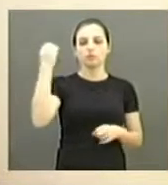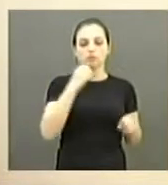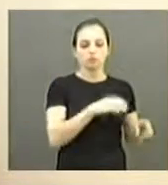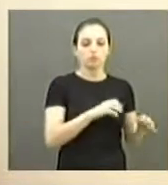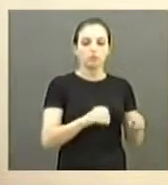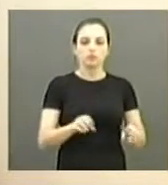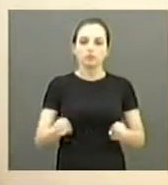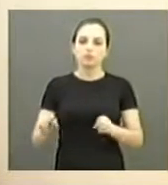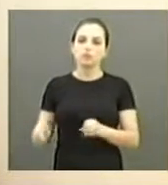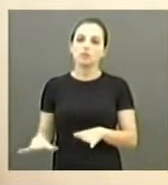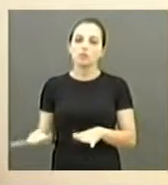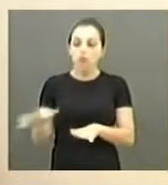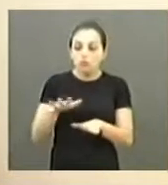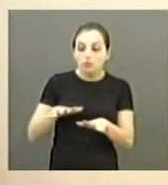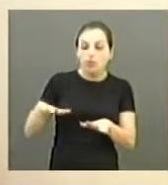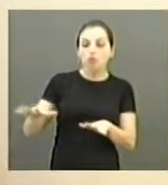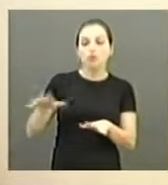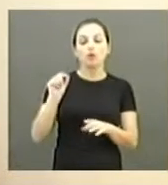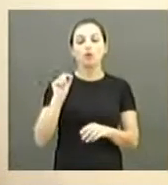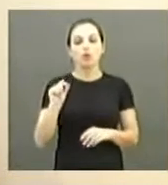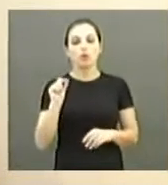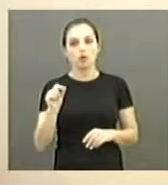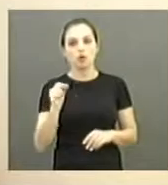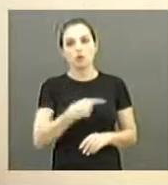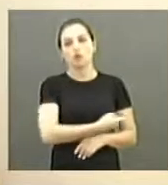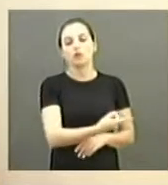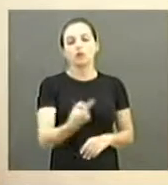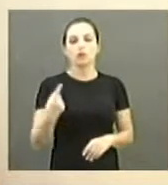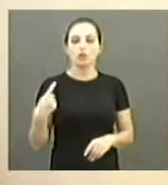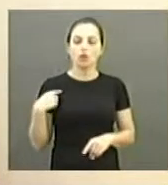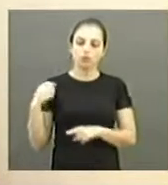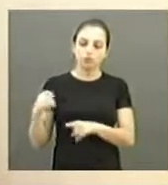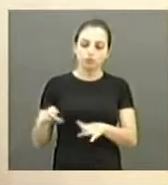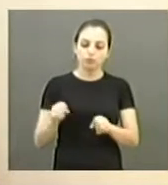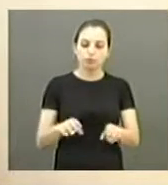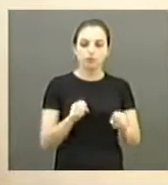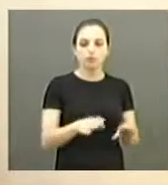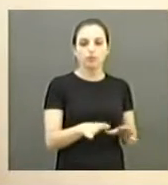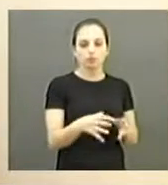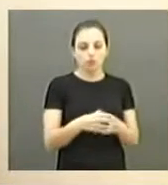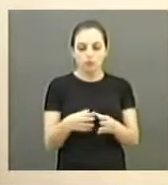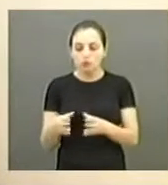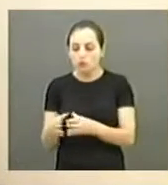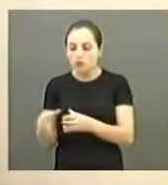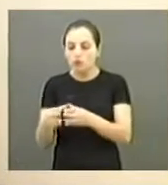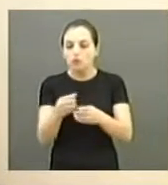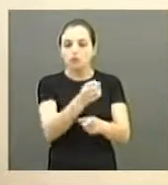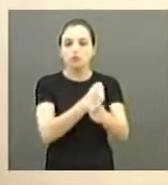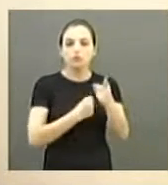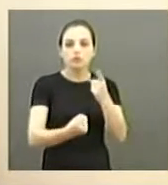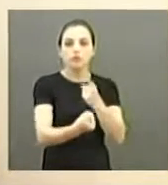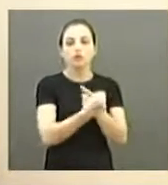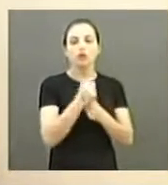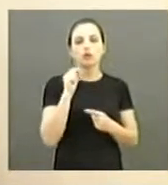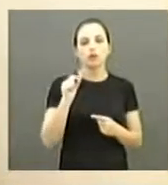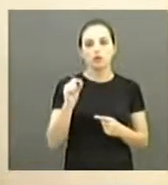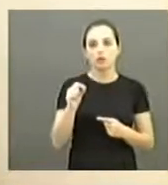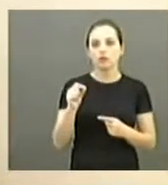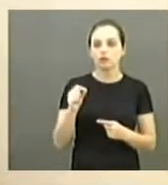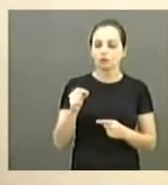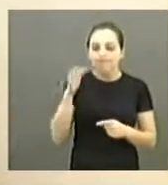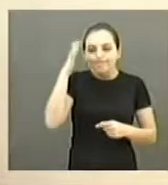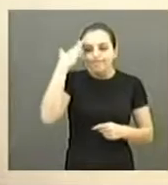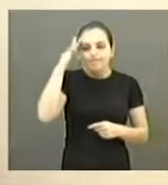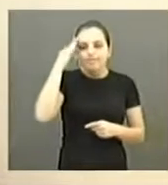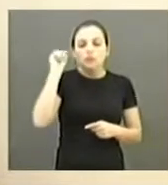educação nesse cenário, onde, se nós não educarmos a nossa comunidade, a nossa sociedade, no sentido de